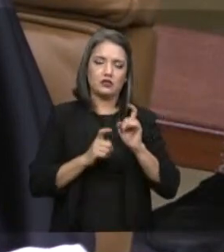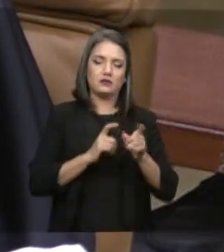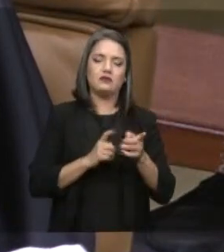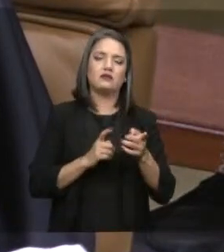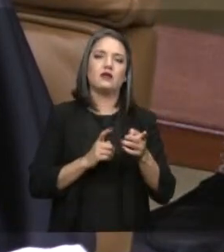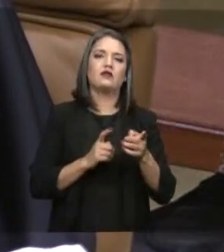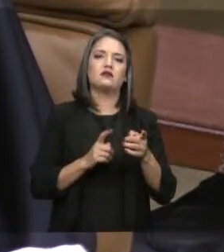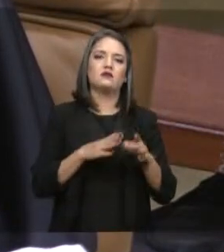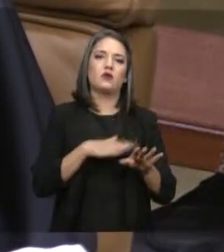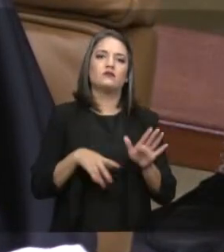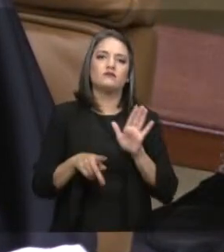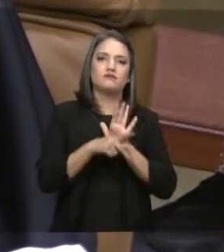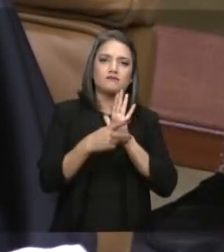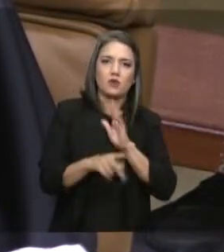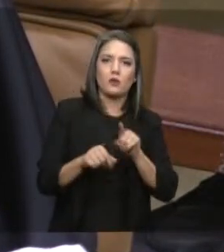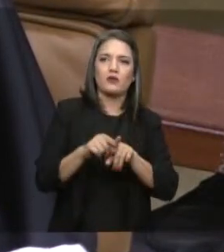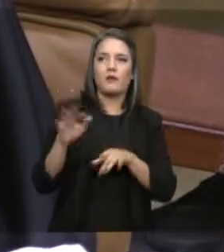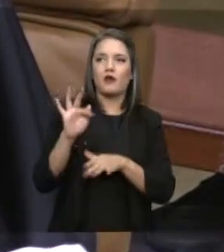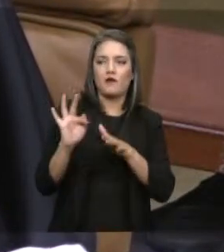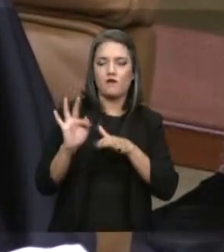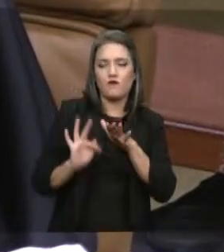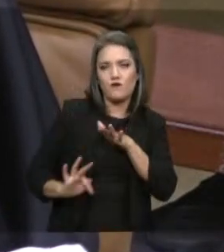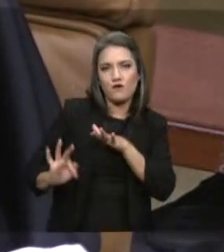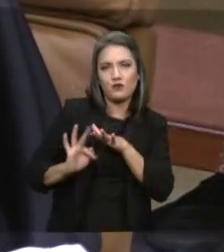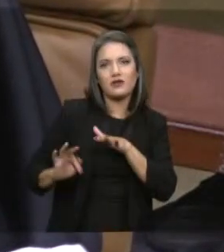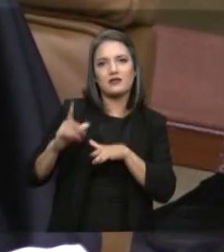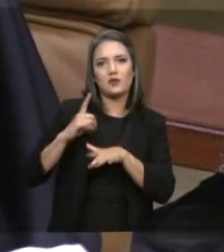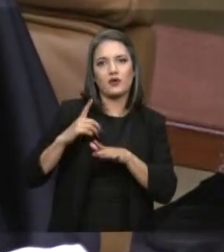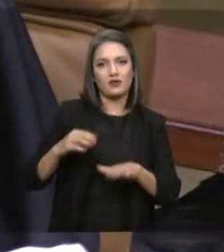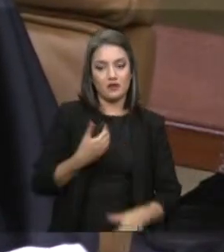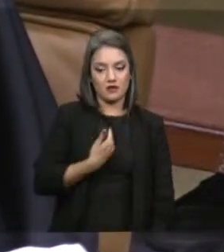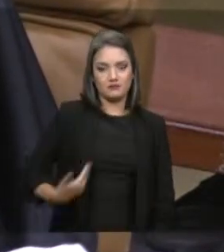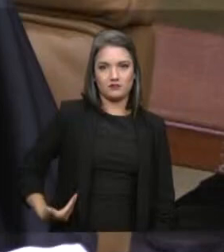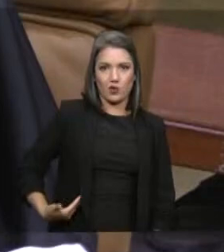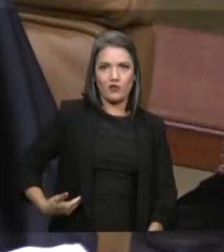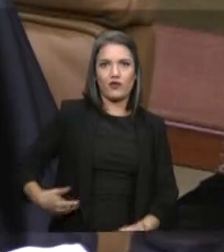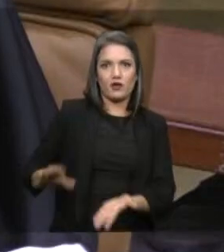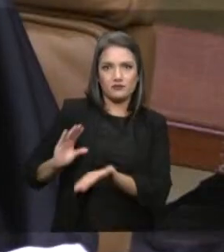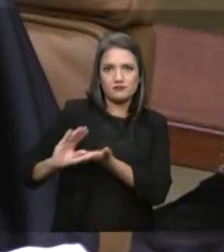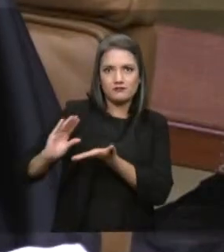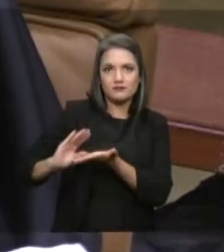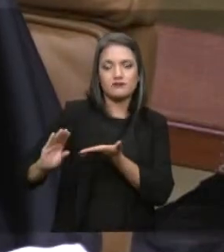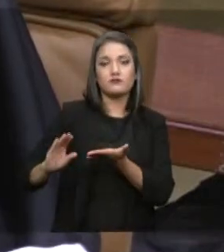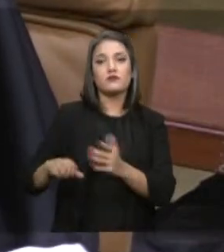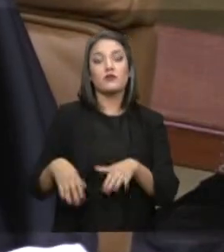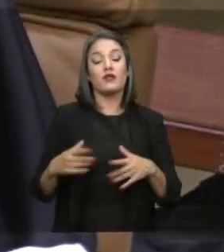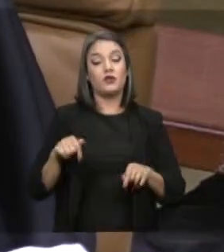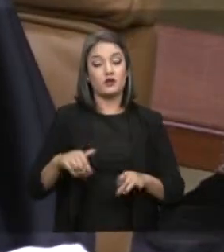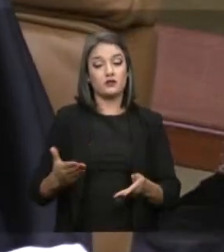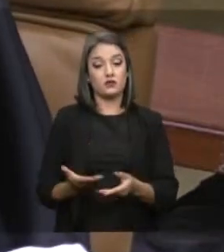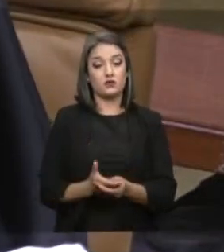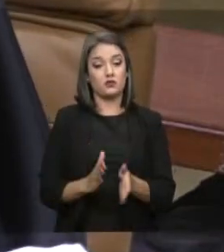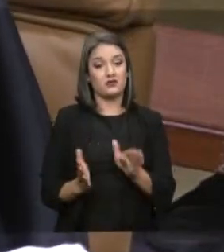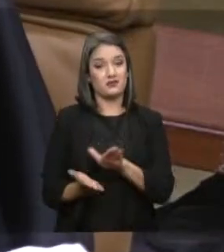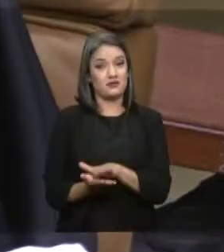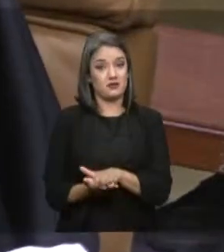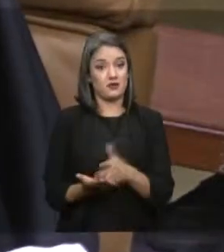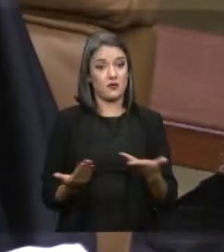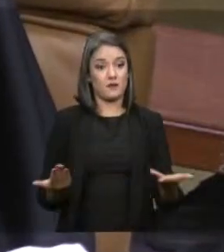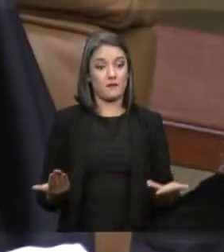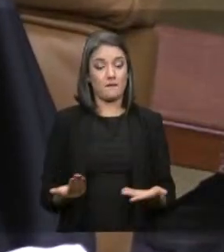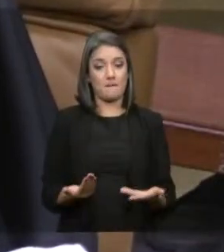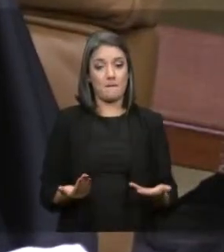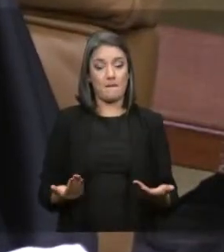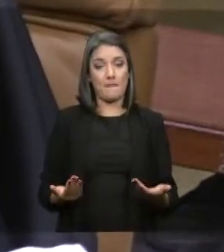e das Fundações mantidas pelo poder público no caso em exame depreendo